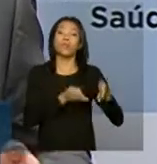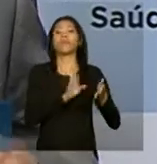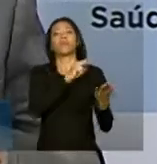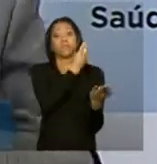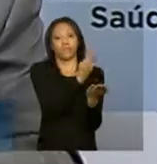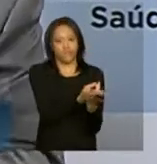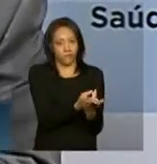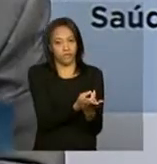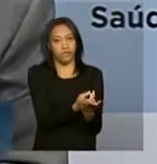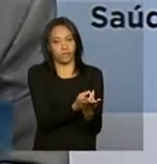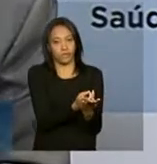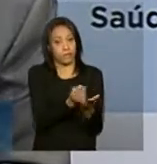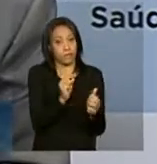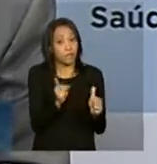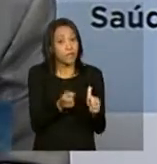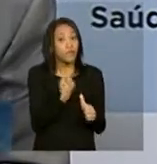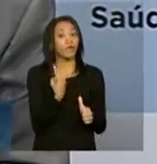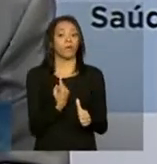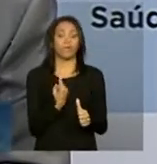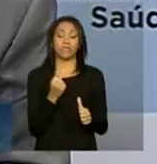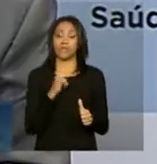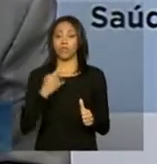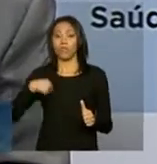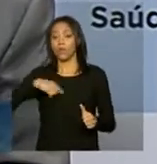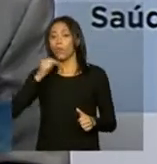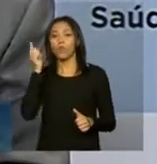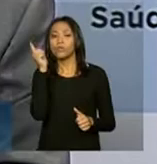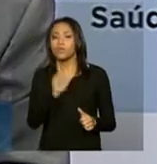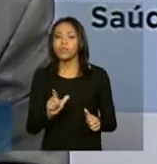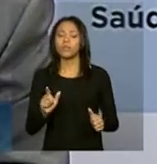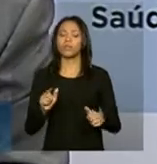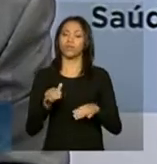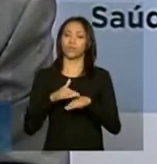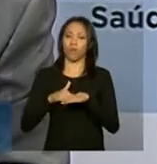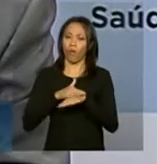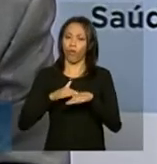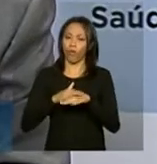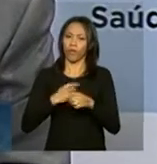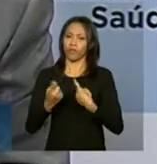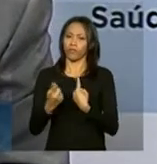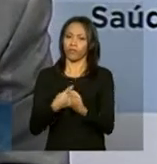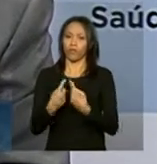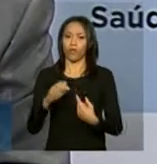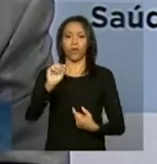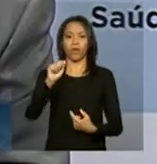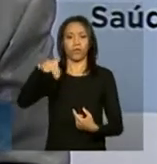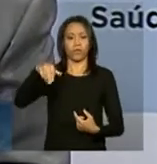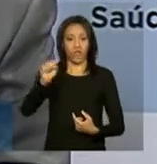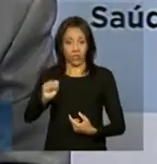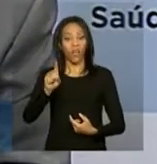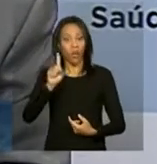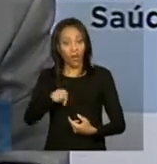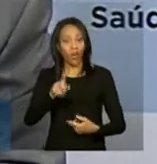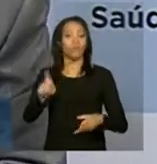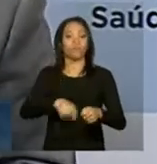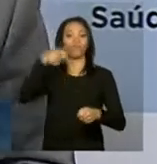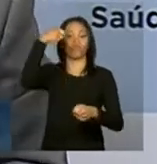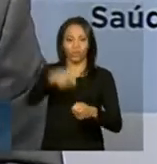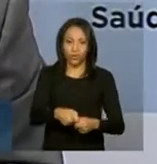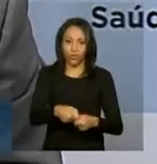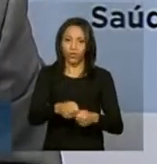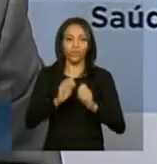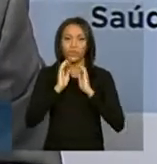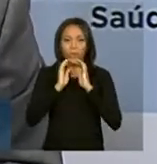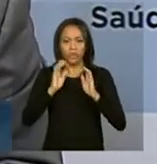lugar, né? Se não conseguirmos, através da mediação que a ANS faz, aí sim vamos agir com multa, com punições